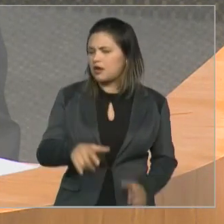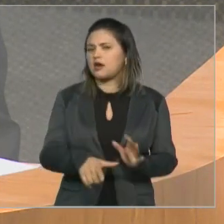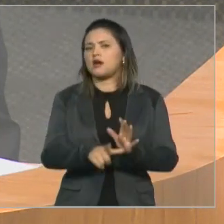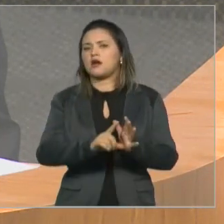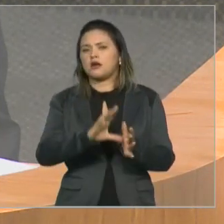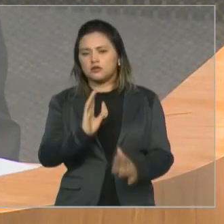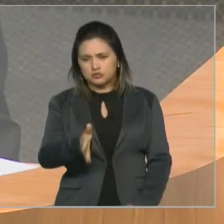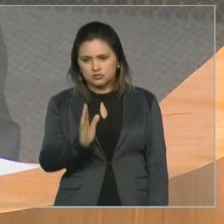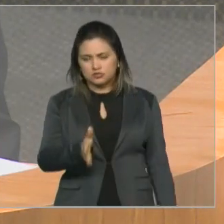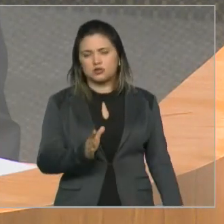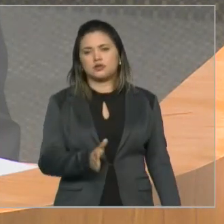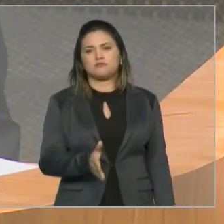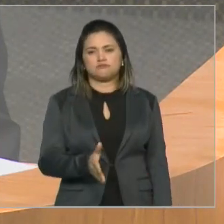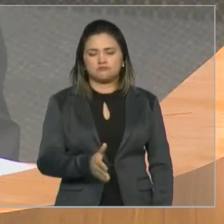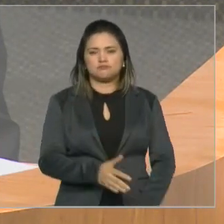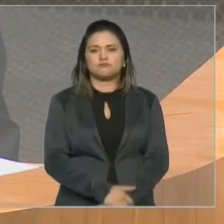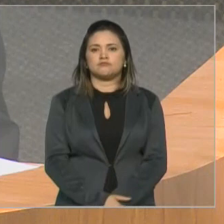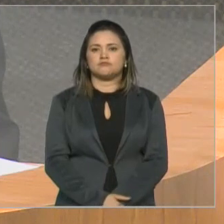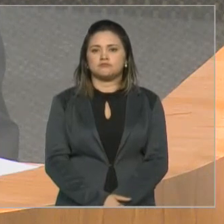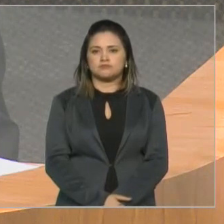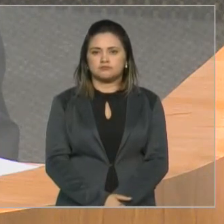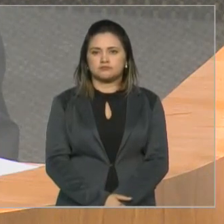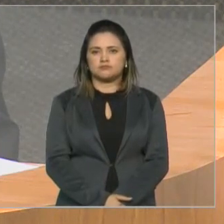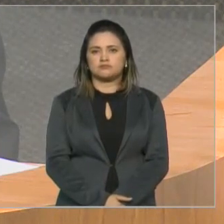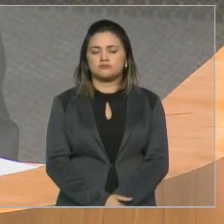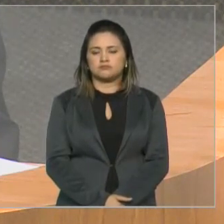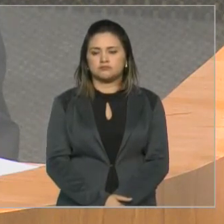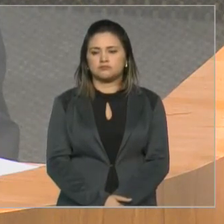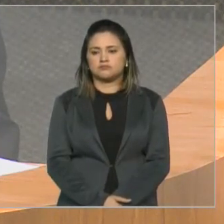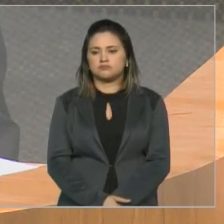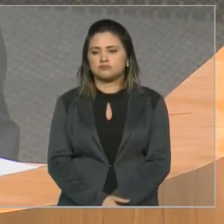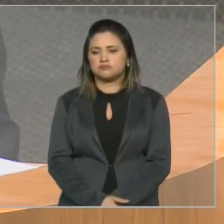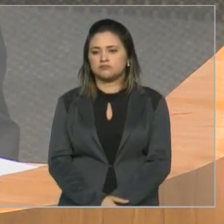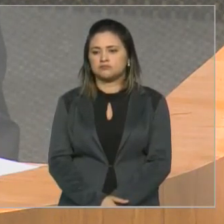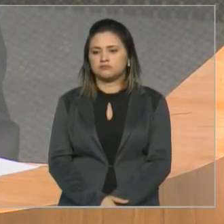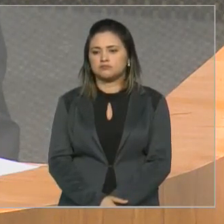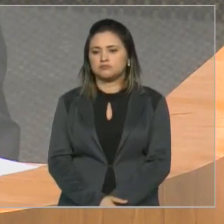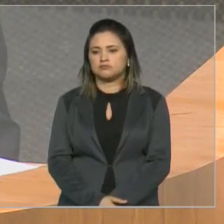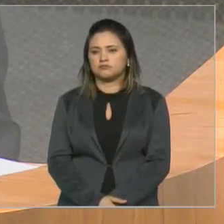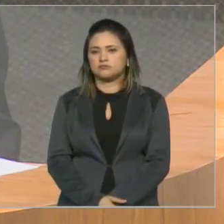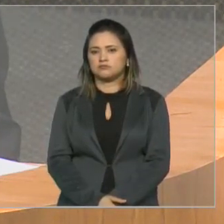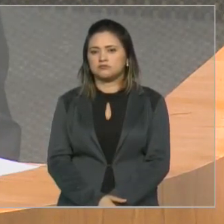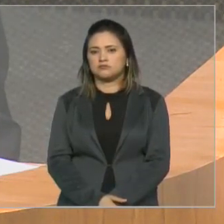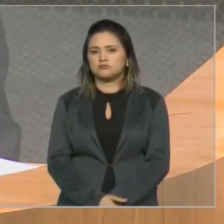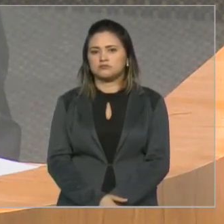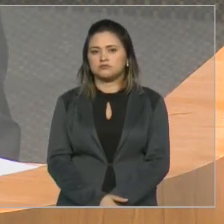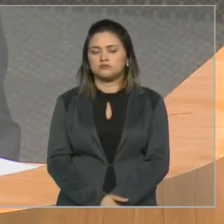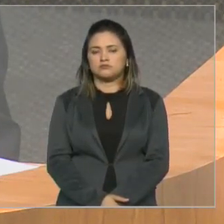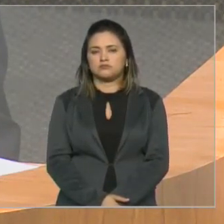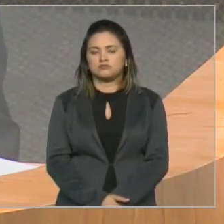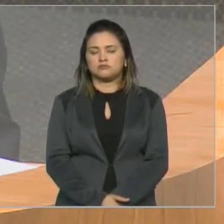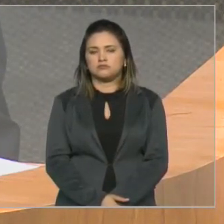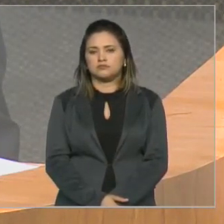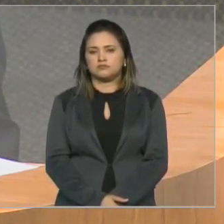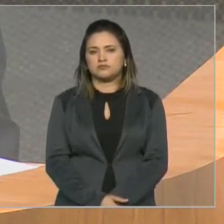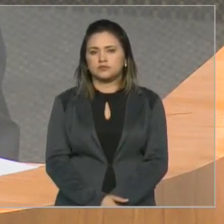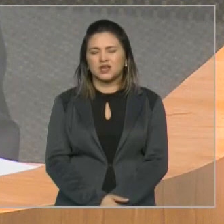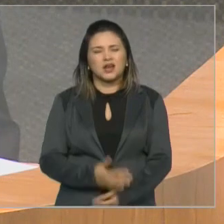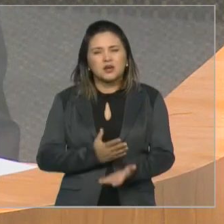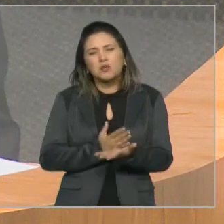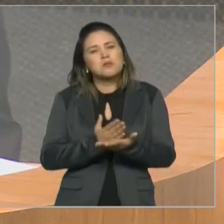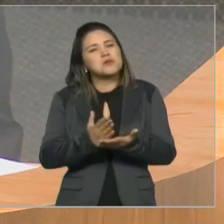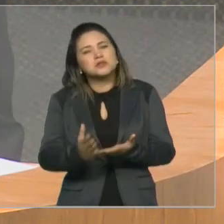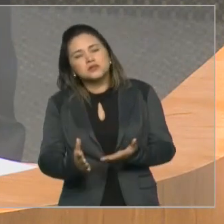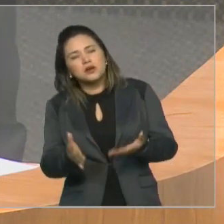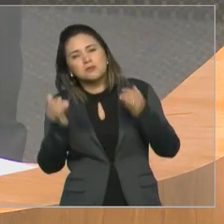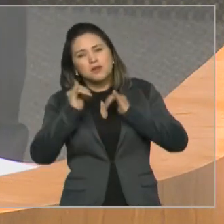Não é um discurso oportunista e um discurso agora. É um discurso que já trazemos para a Assembleia Legislativa bem antes. O governo do